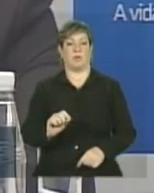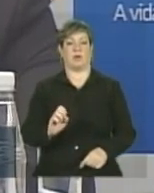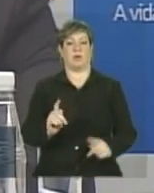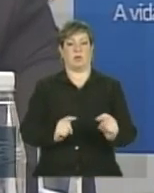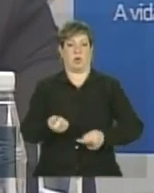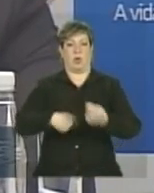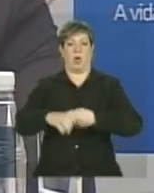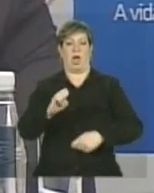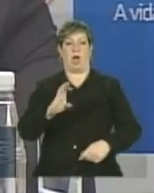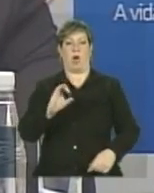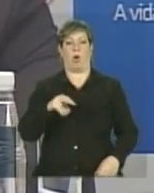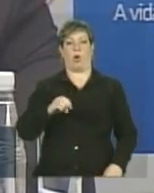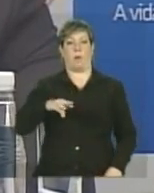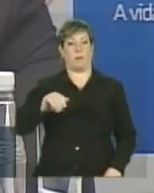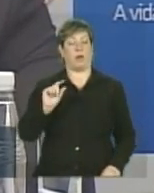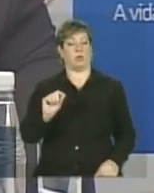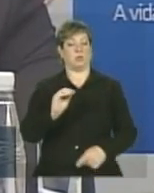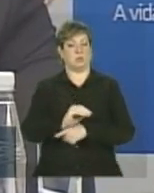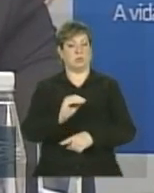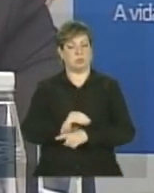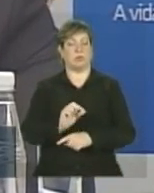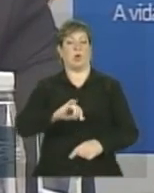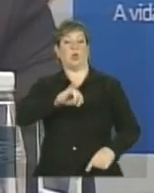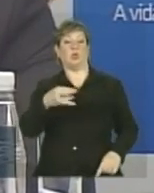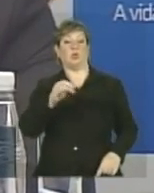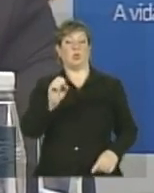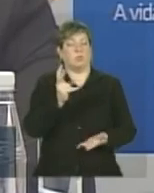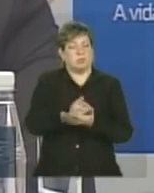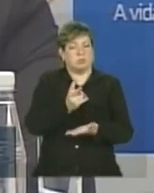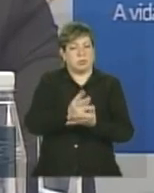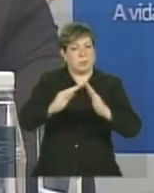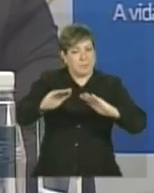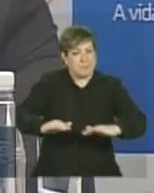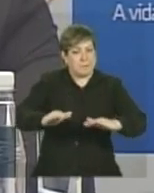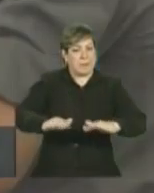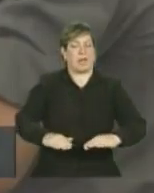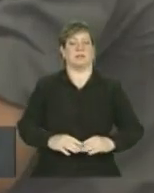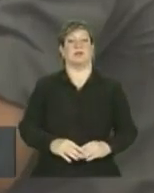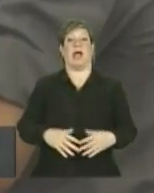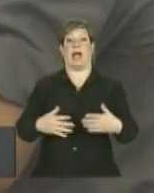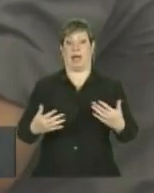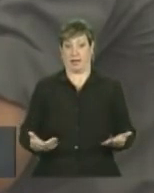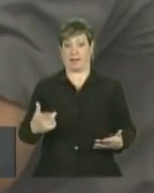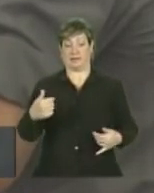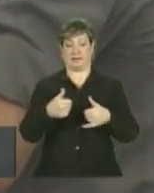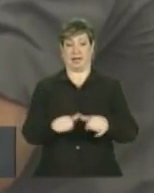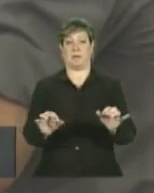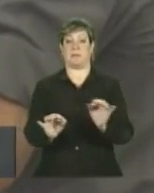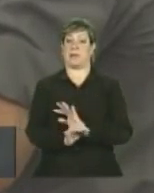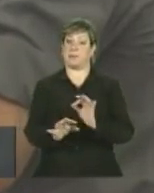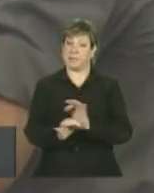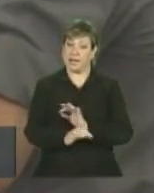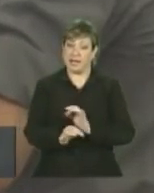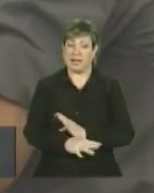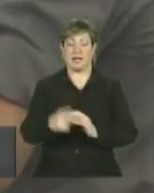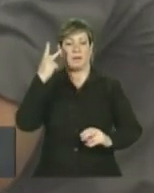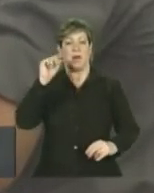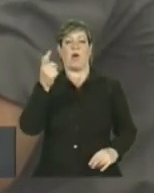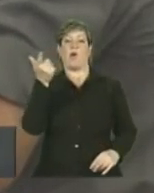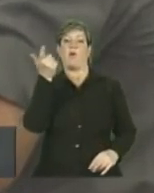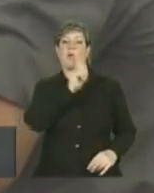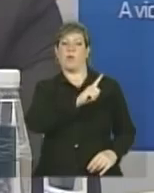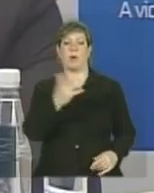né, de níveis de juros mais baixos, esteja preparado para conseguir